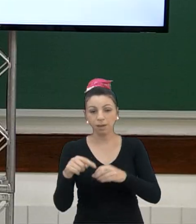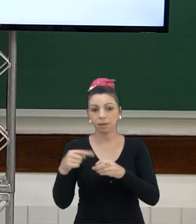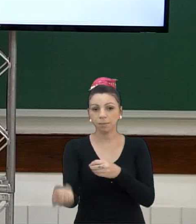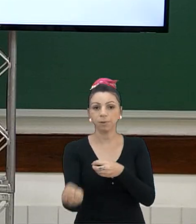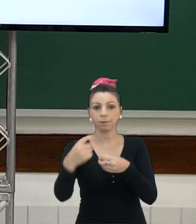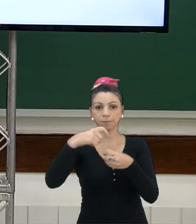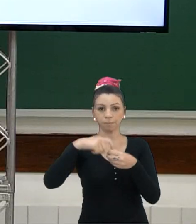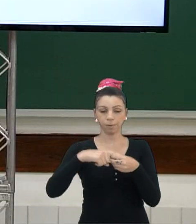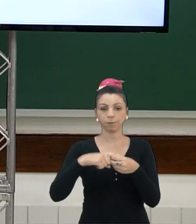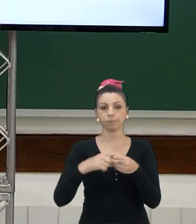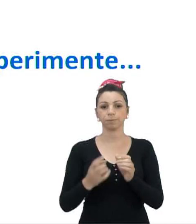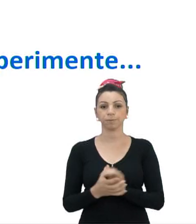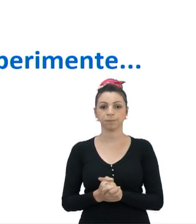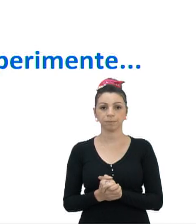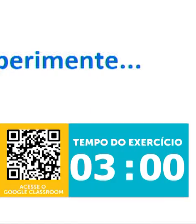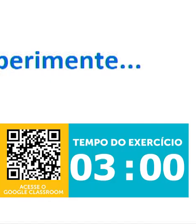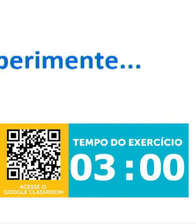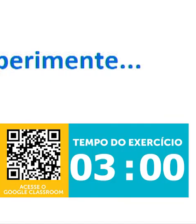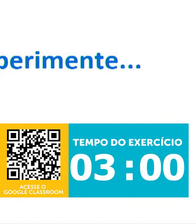e volto para a gente continuar.